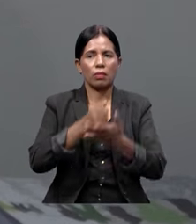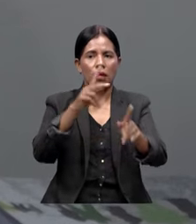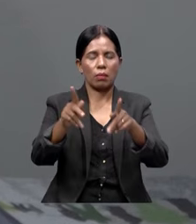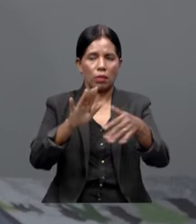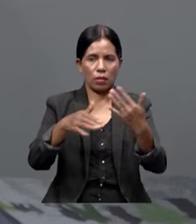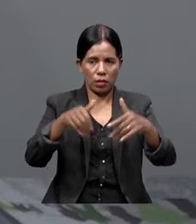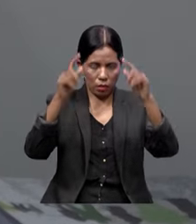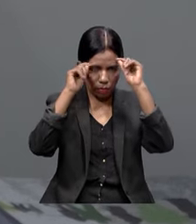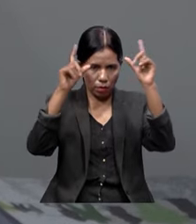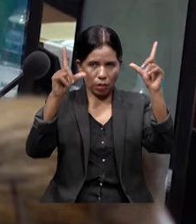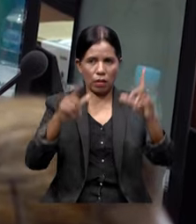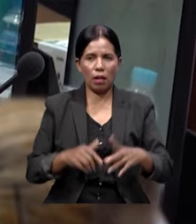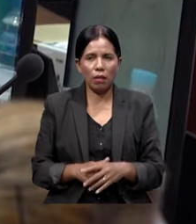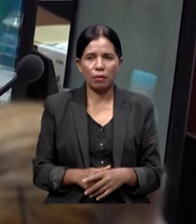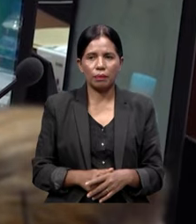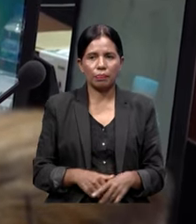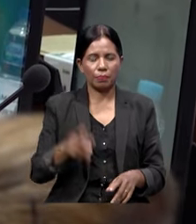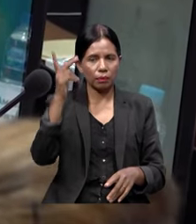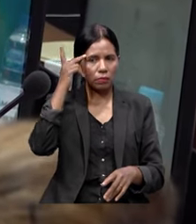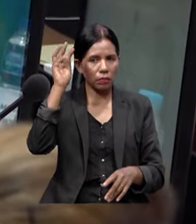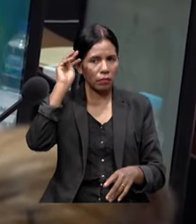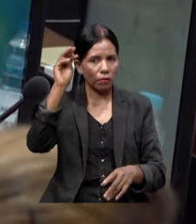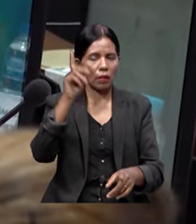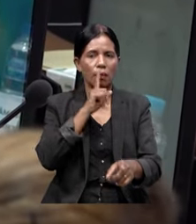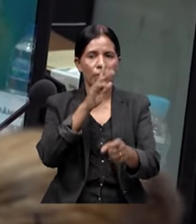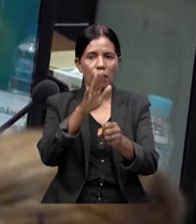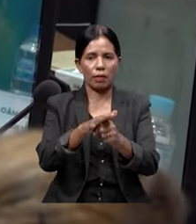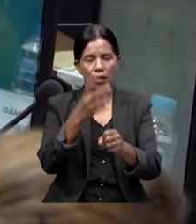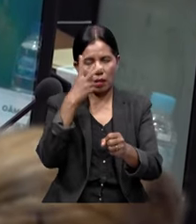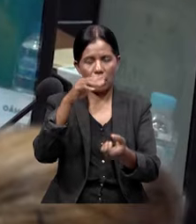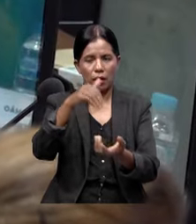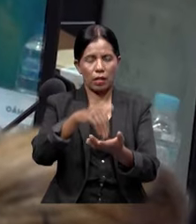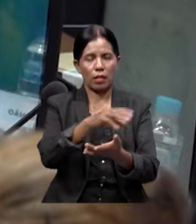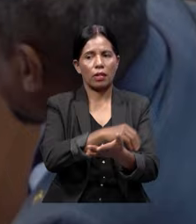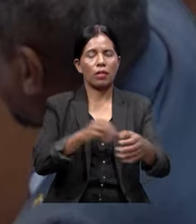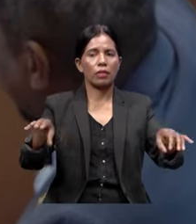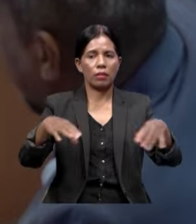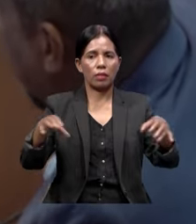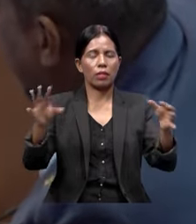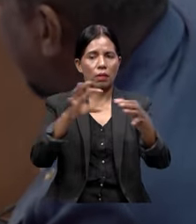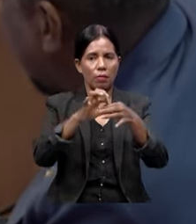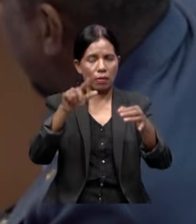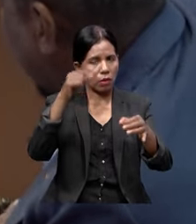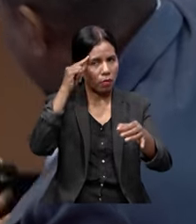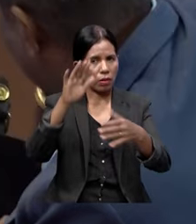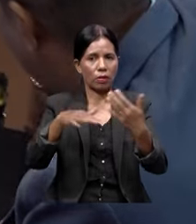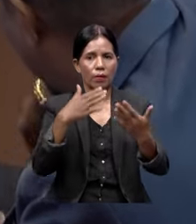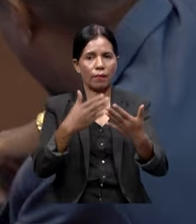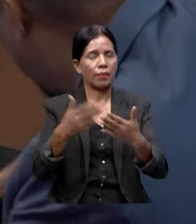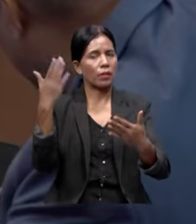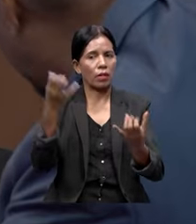mayoria ya Timor Leste. Antes ne primeiro ministro promete ona atu hala avaliação de desempenho serviço ba membro governo hotu e